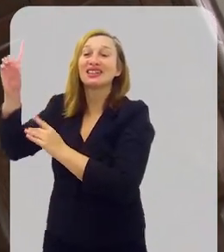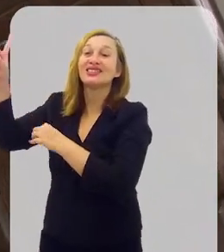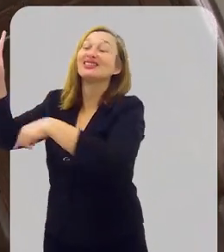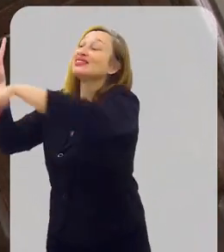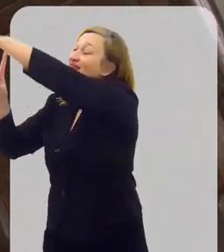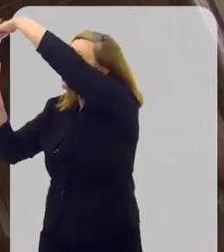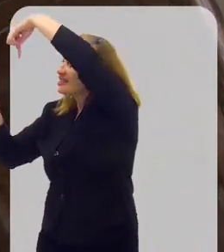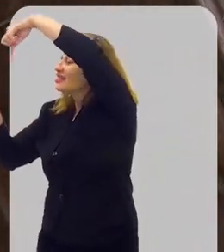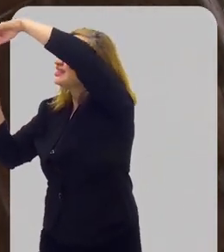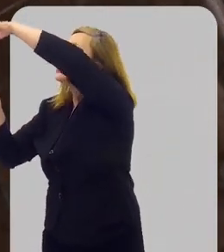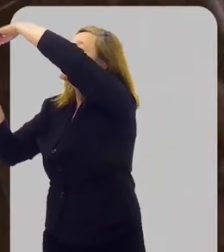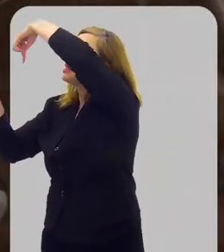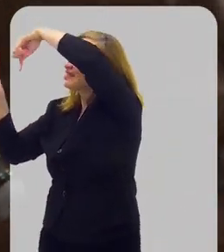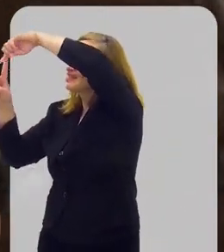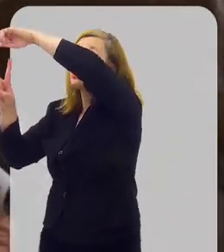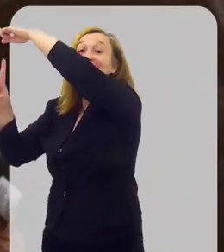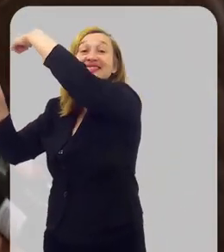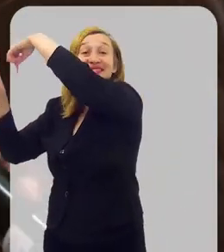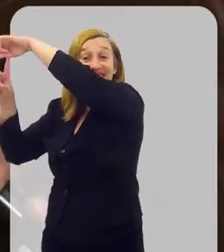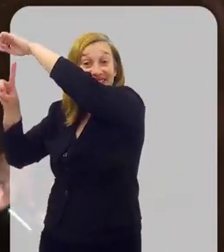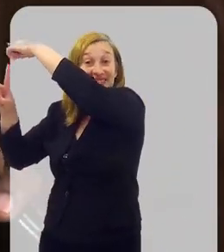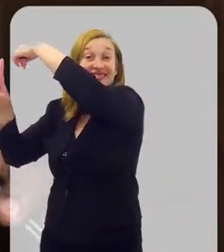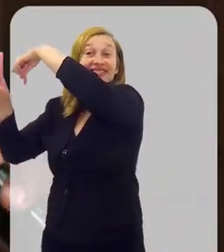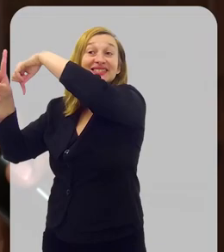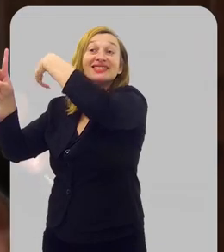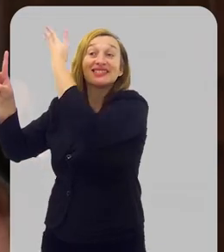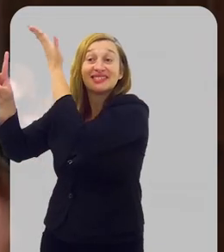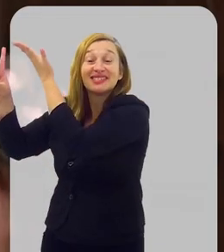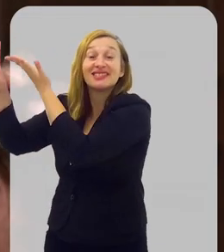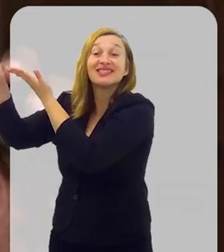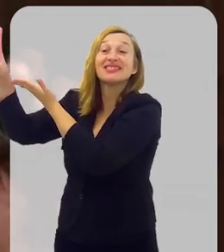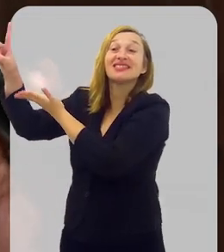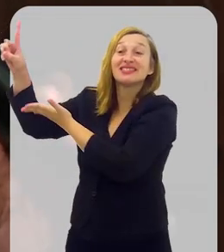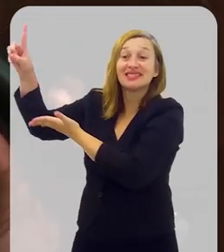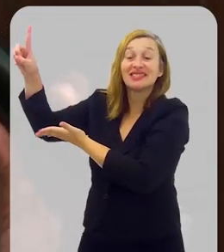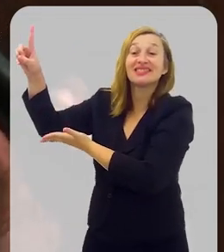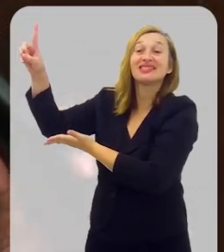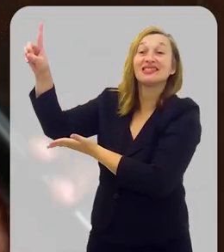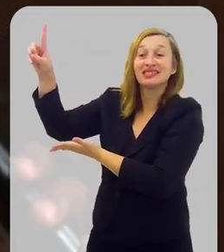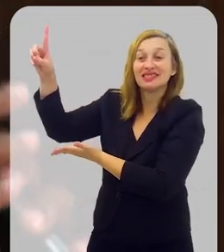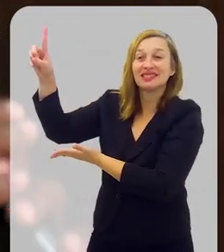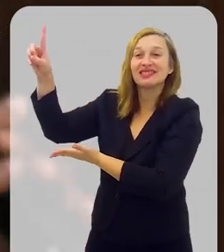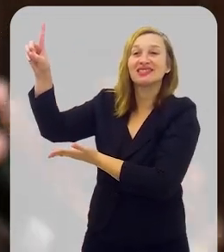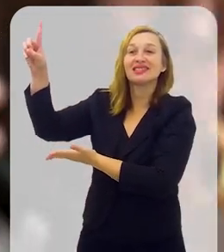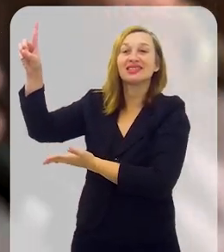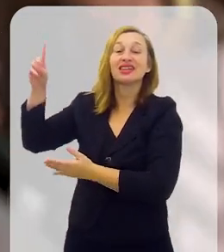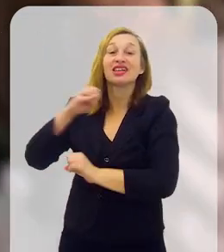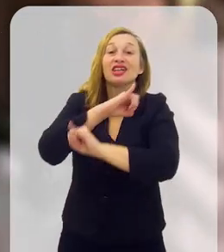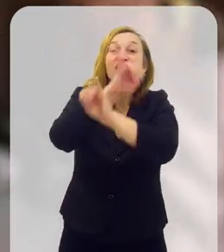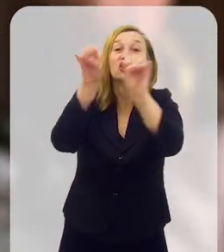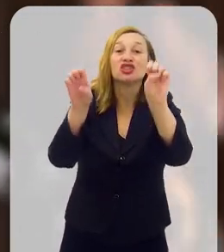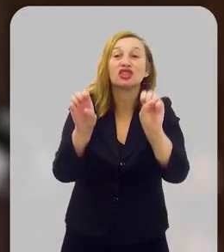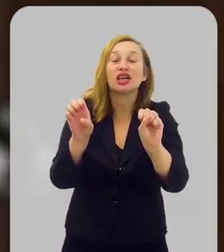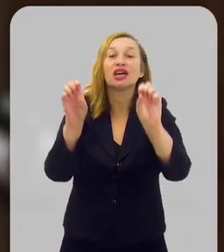Jesus Santo Santo é o Senhor